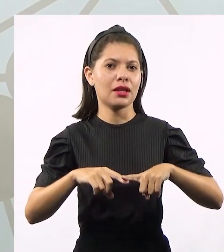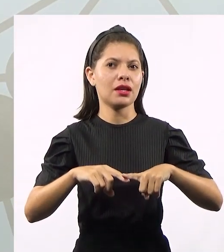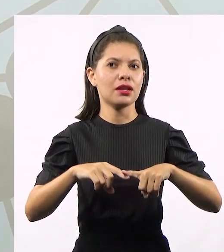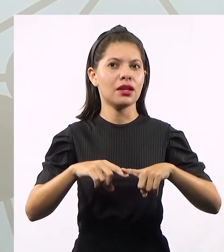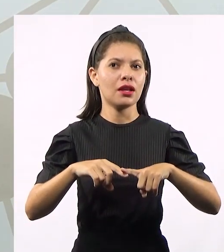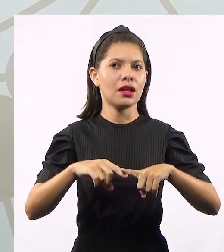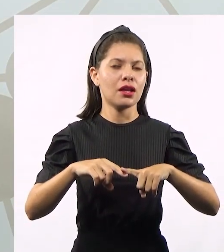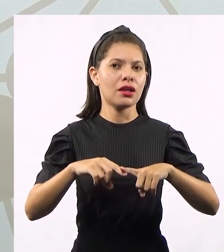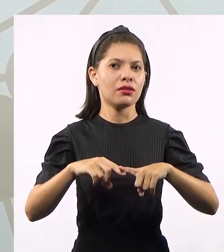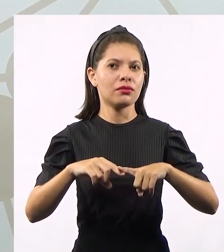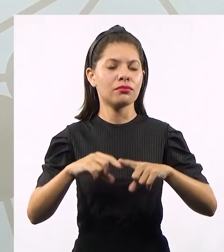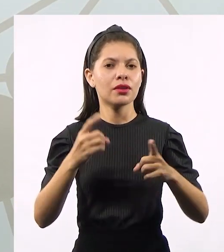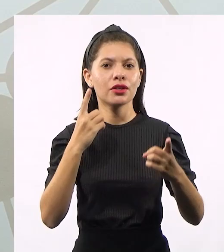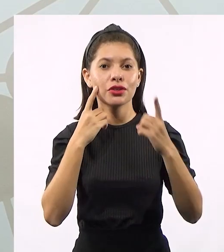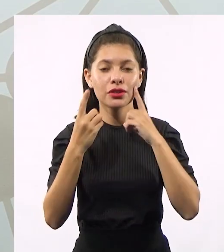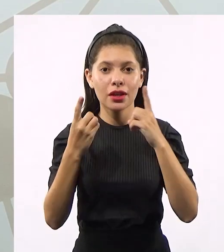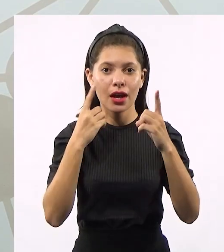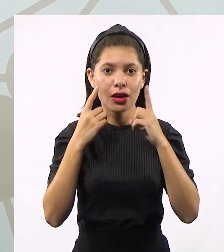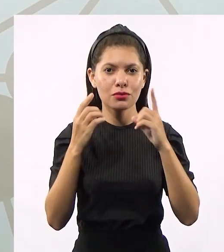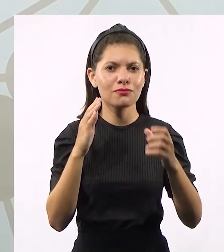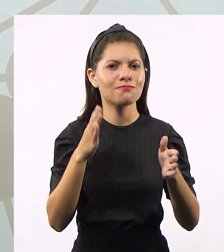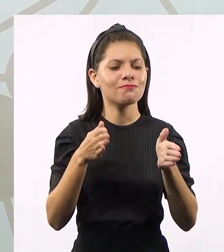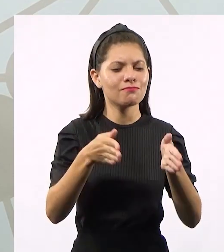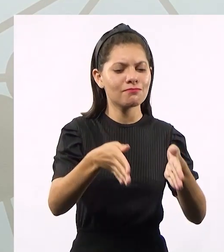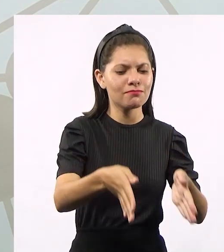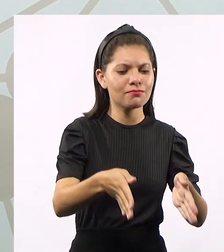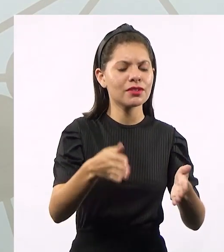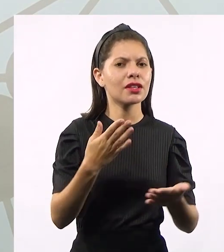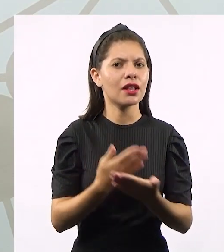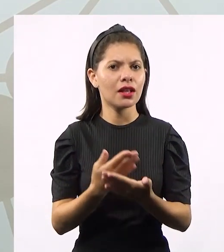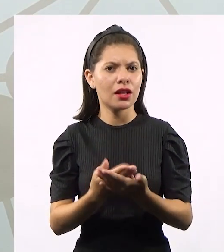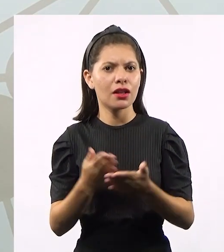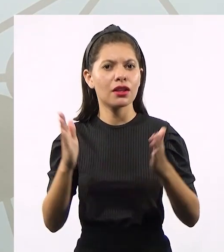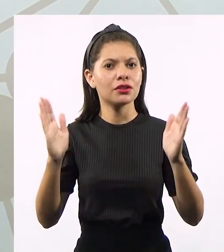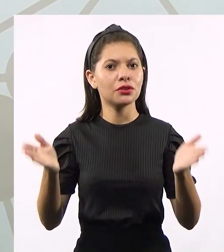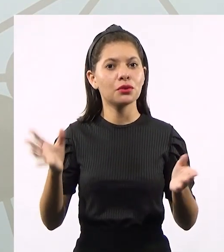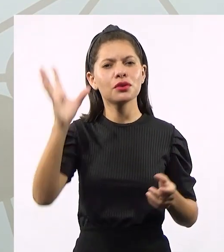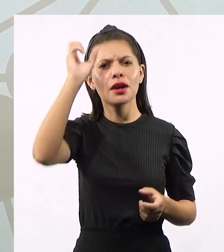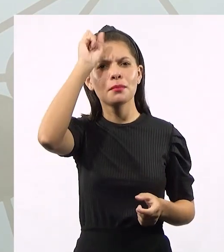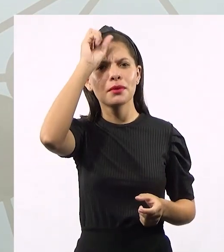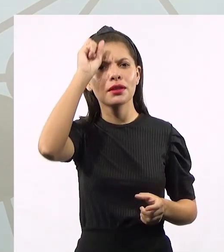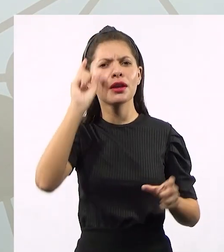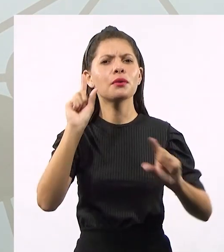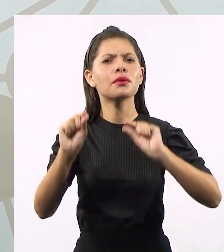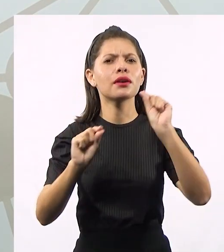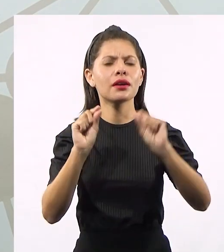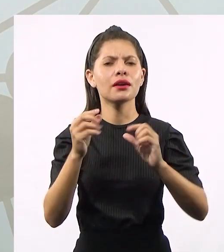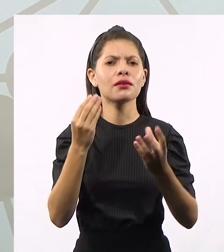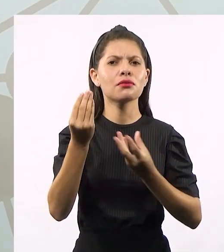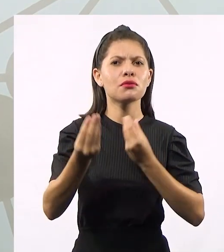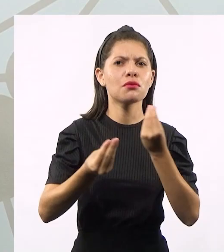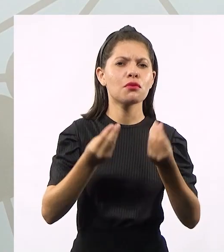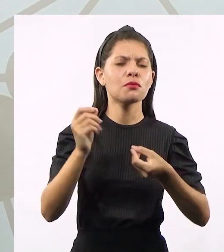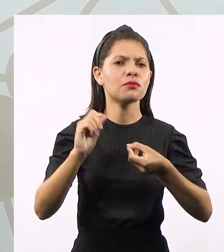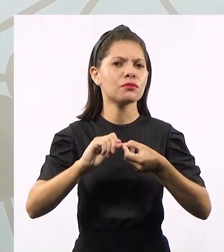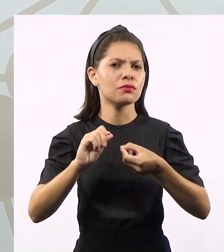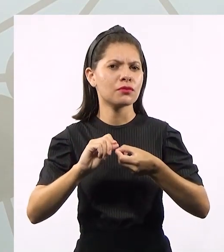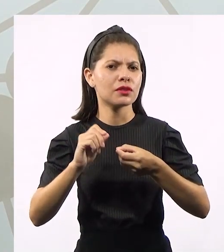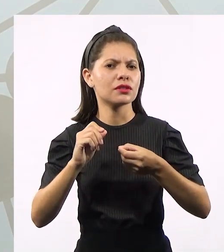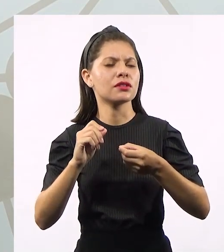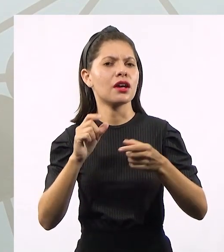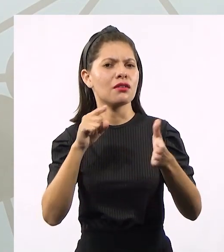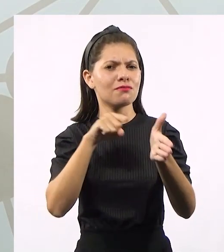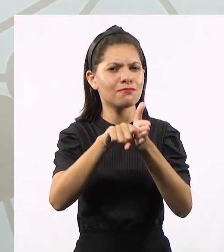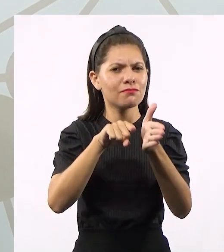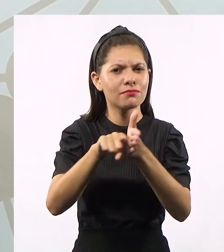dados, especificamente na aula de hoje nós vamos aprender como que a gente vai fazer a elaboração de um questionário para que possa ser aplicado na